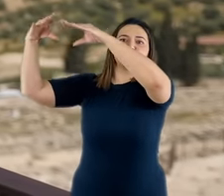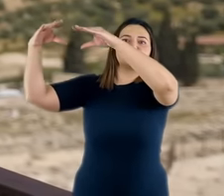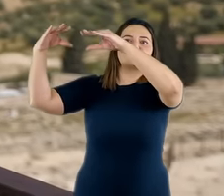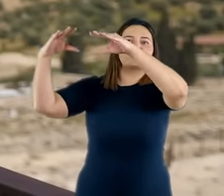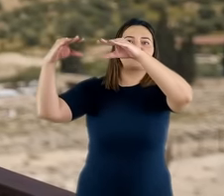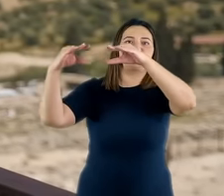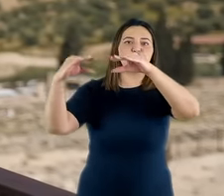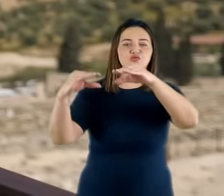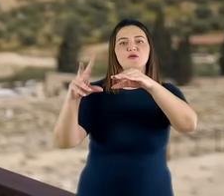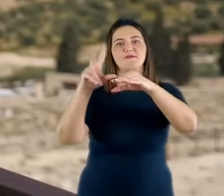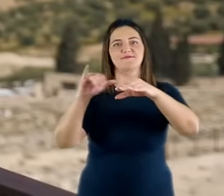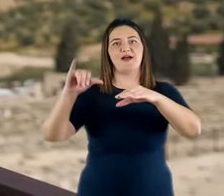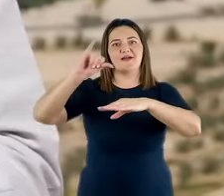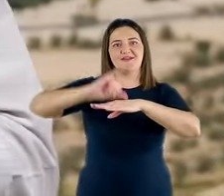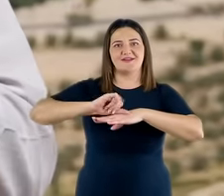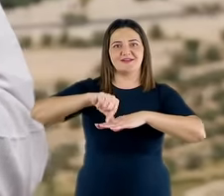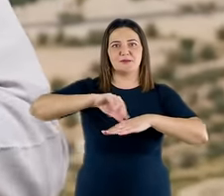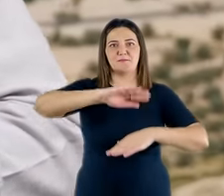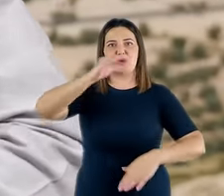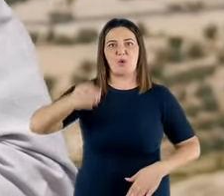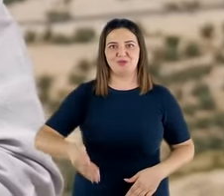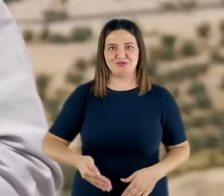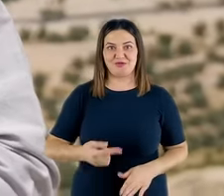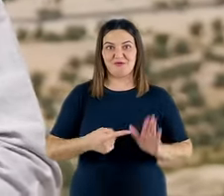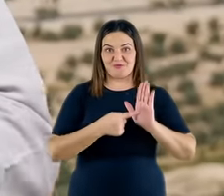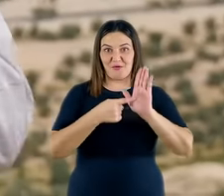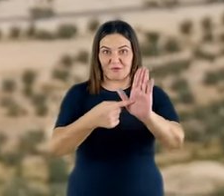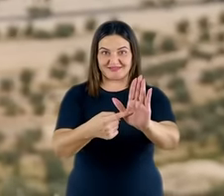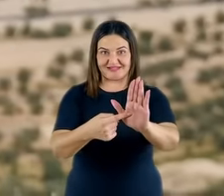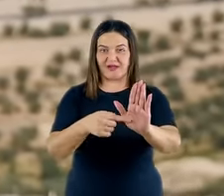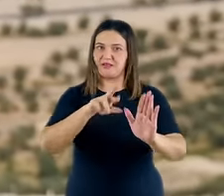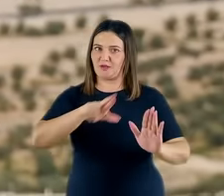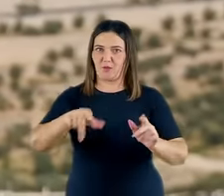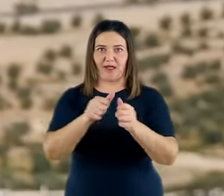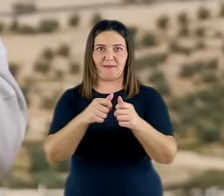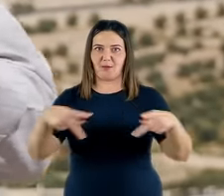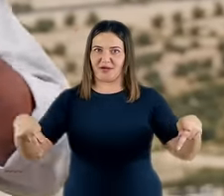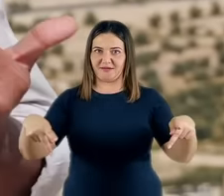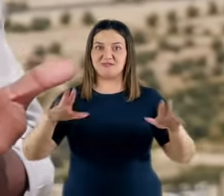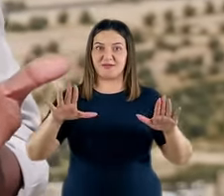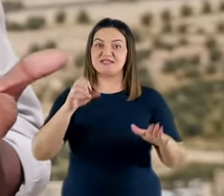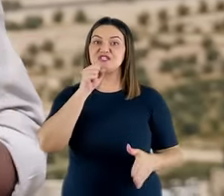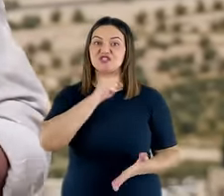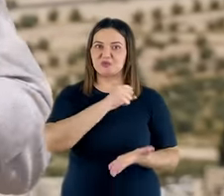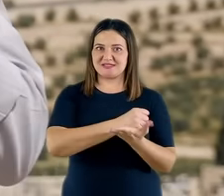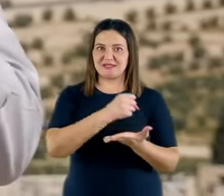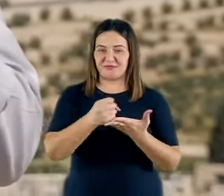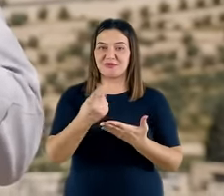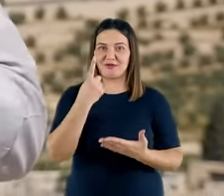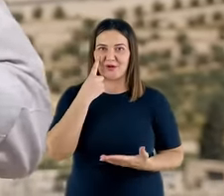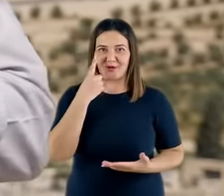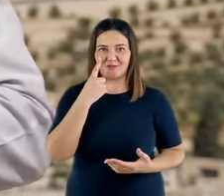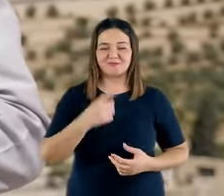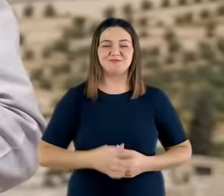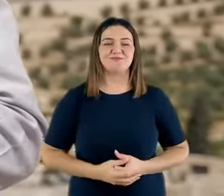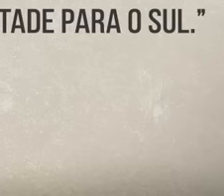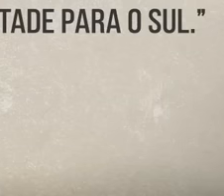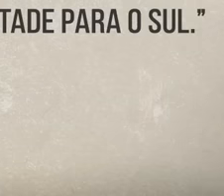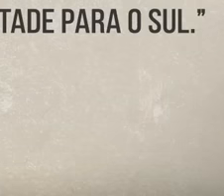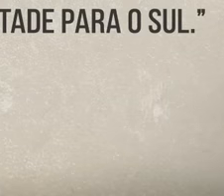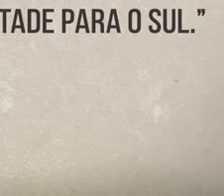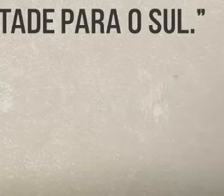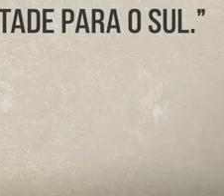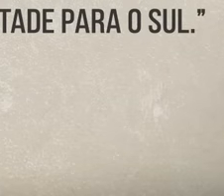último ato judicial de Deus. Vou mostrar essa passagem para você, não no Apocalipse, mas no Antigo Testamento. Então preste atenção nesse